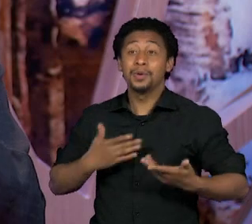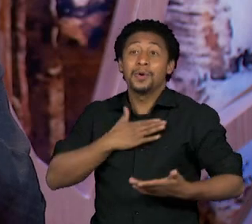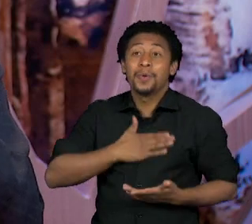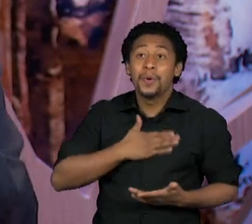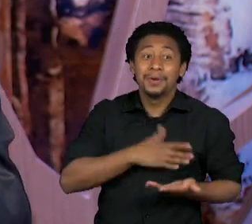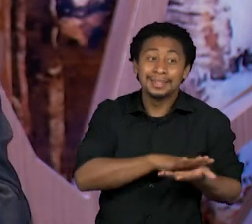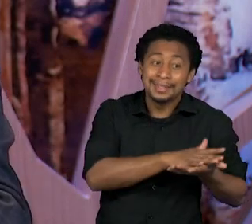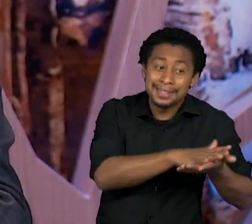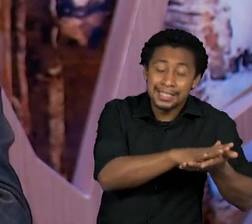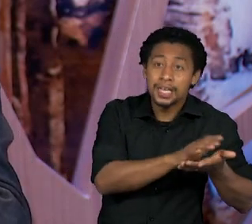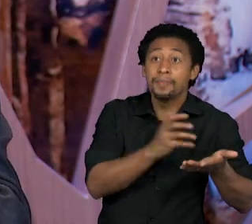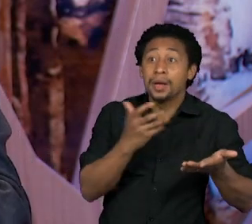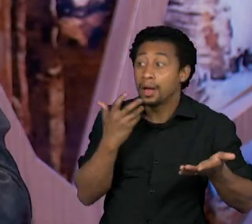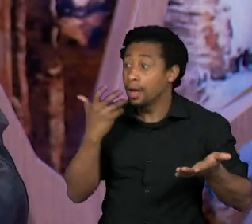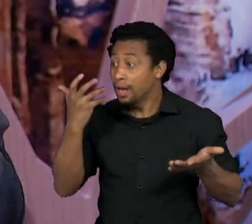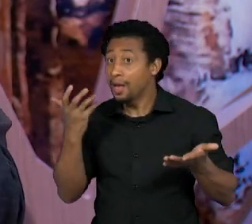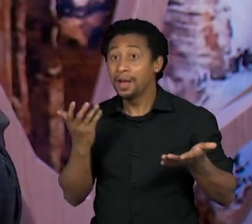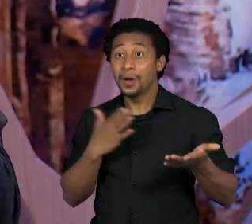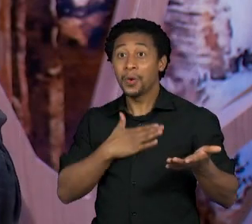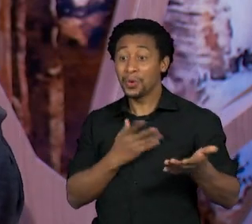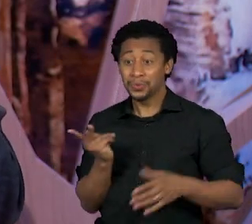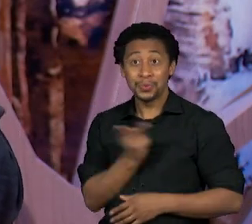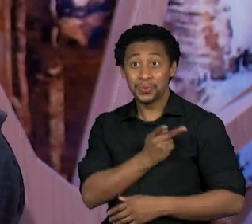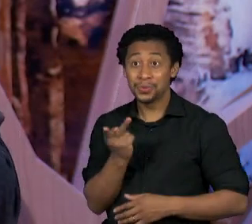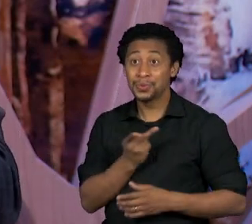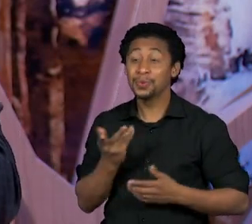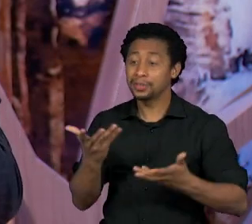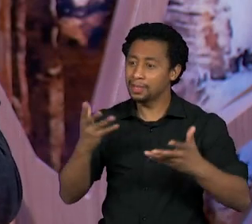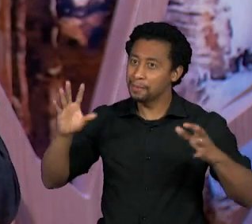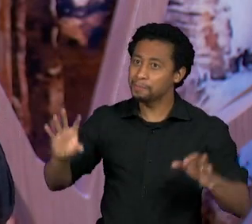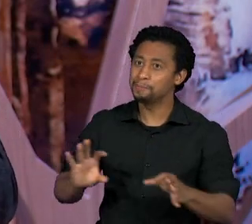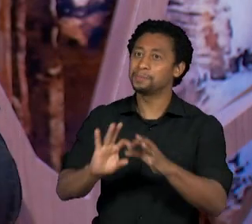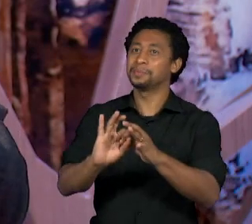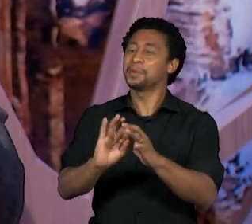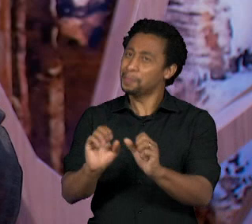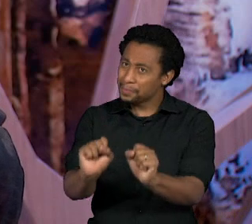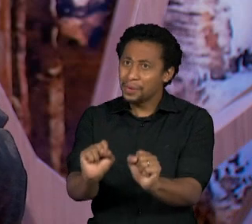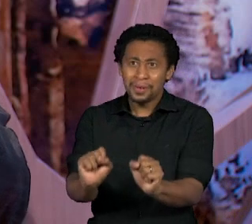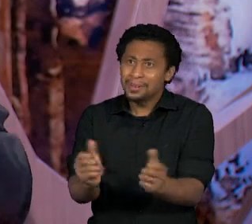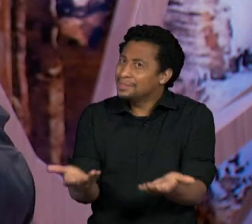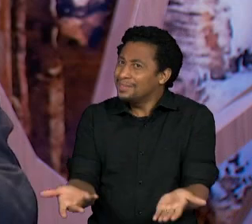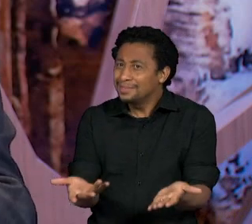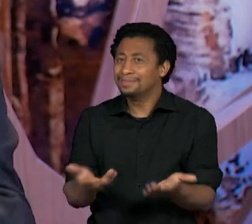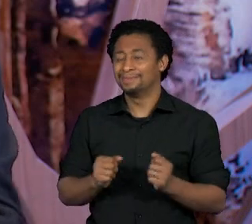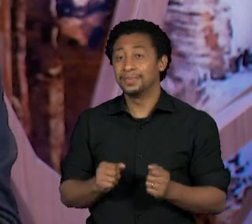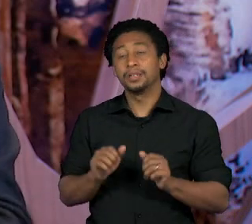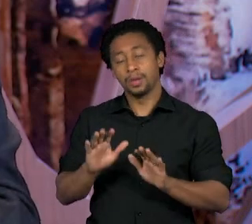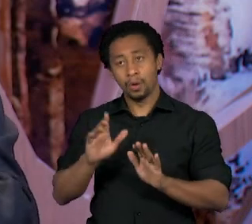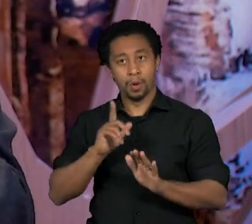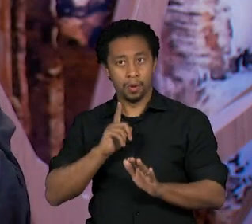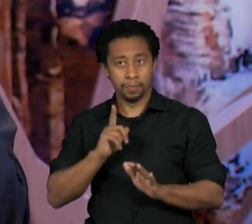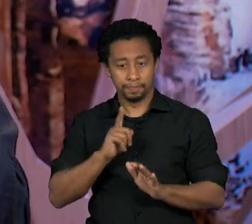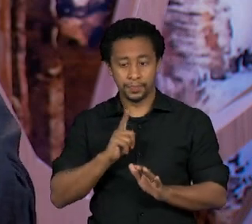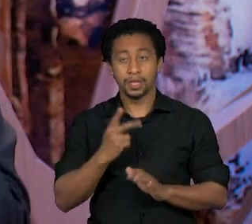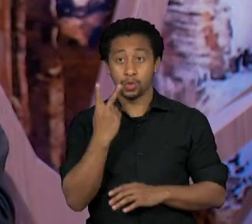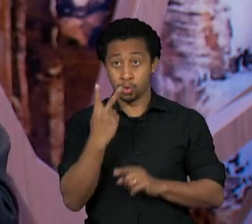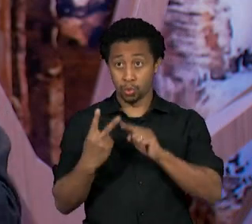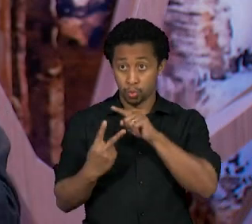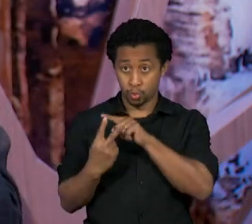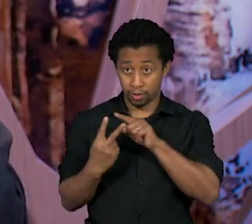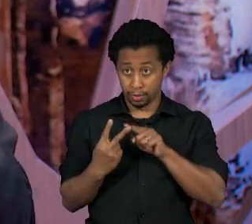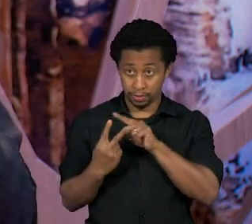ter sambas mais elaborados, sambas para se divertir, dois tipos de coisa. Uma coisa é entretenimento e outra coisa é